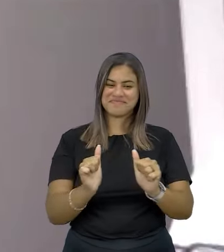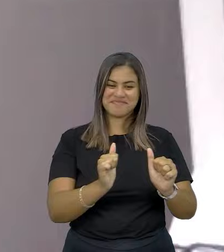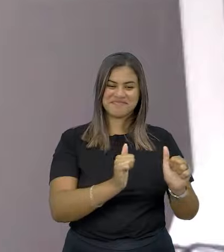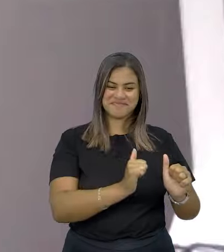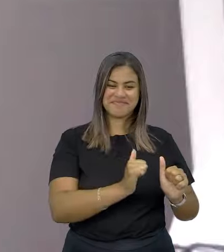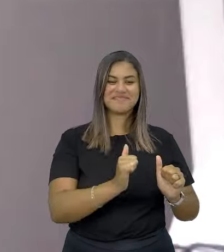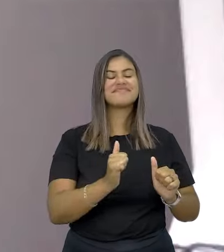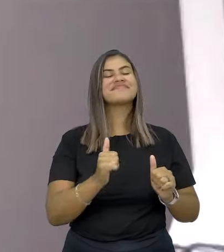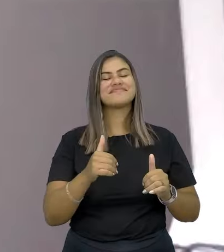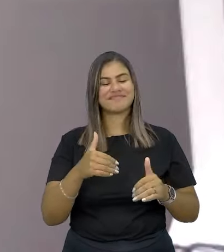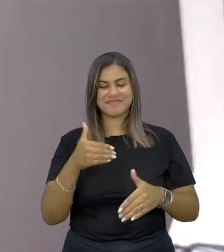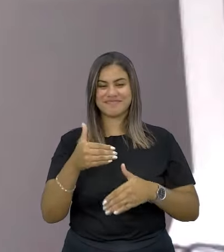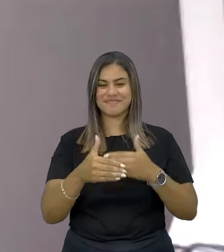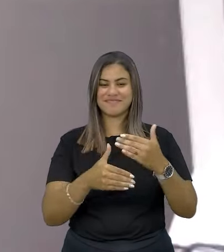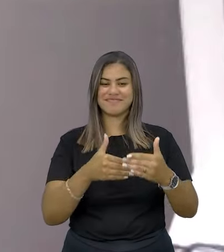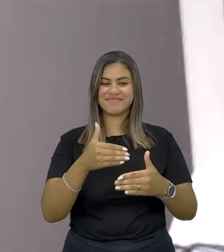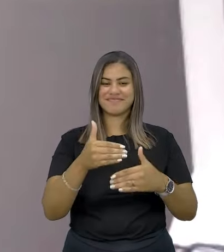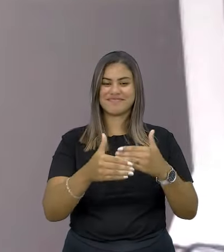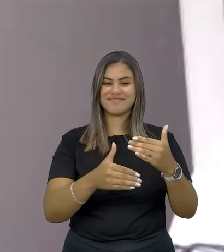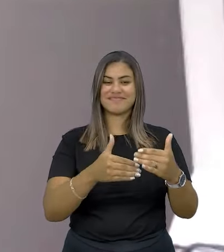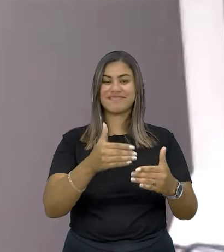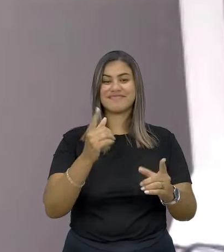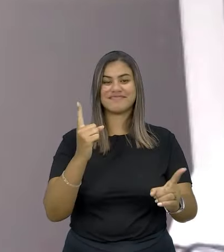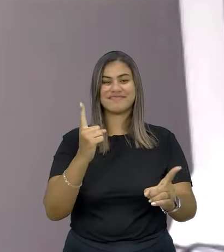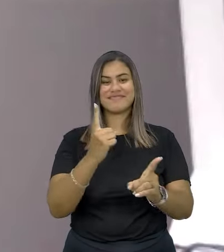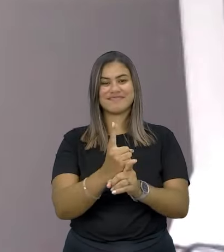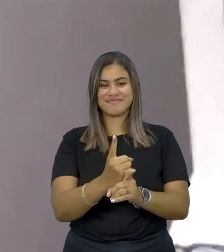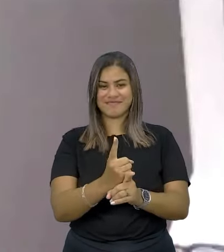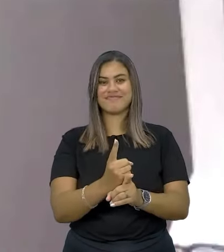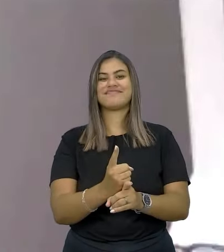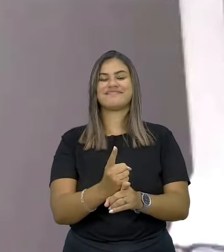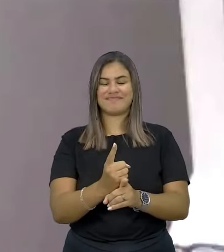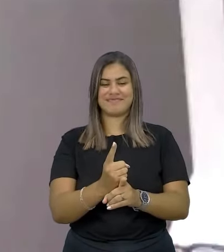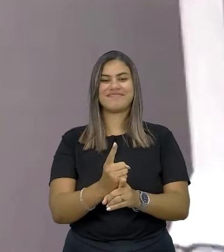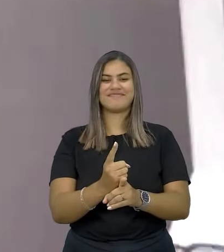e que a gente possa nos encontrar aí